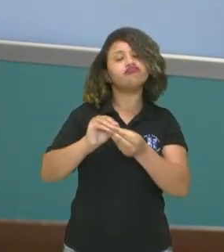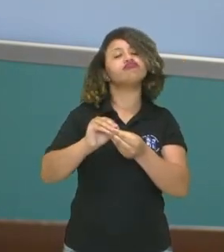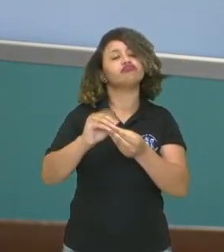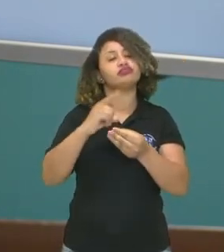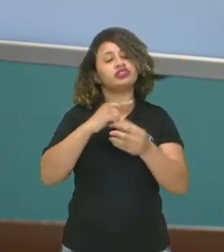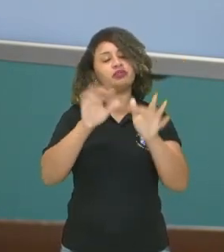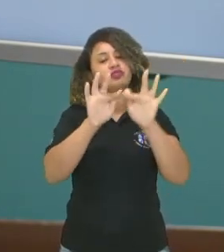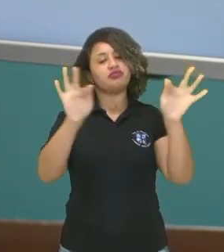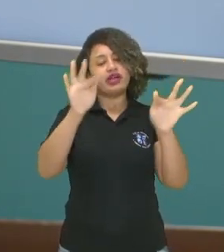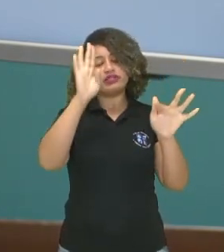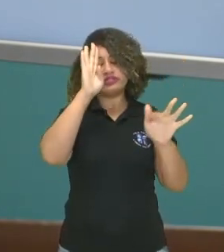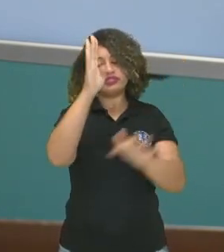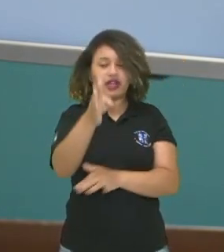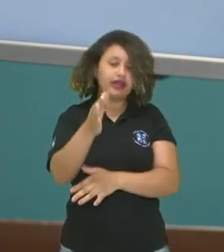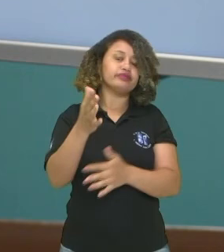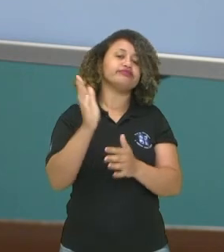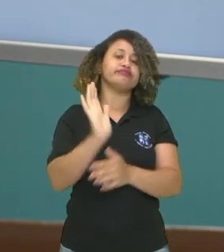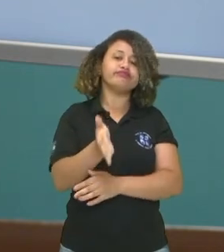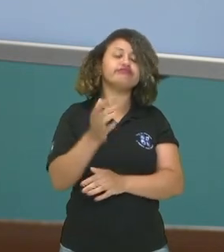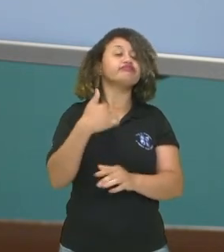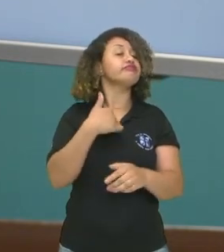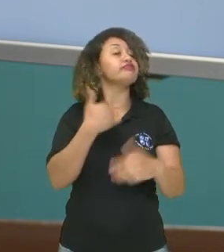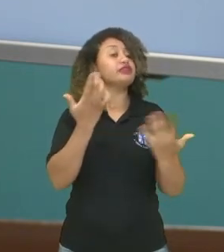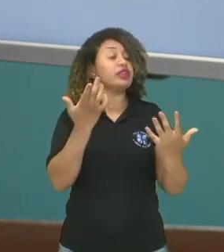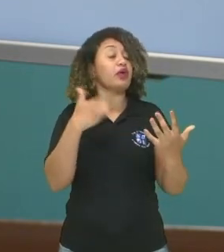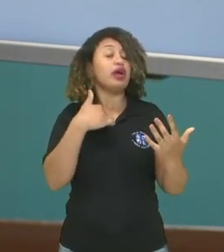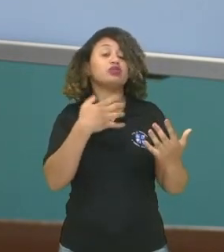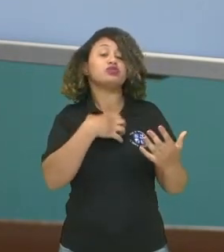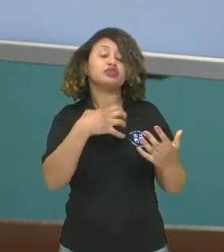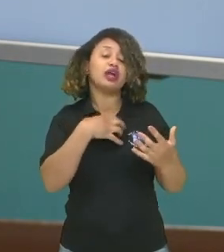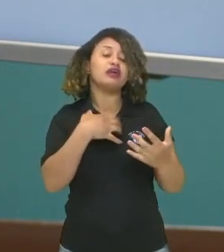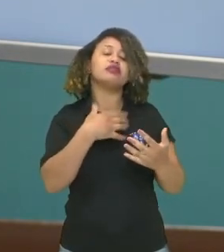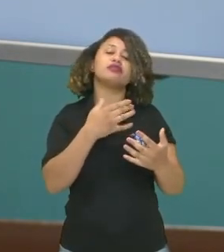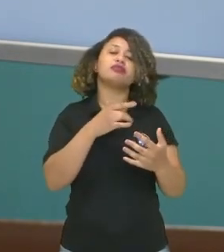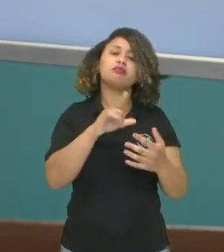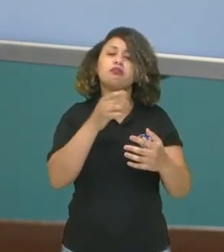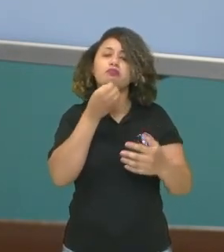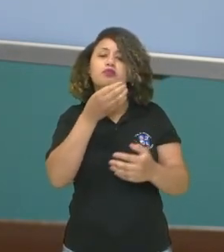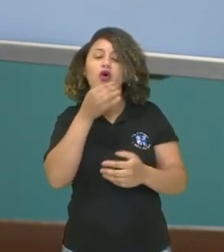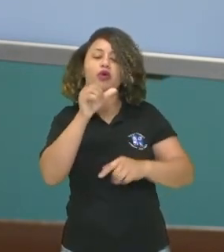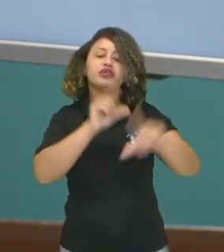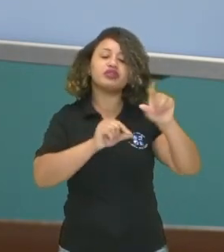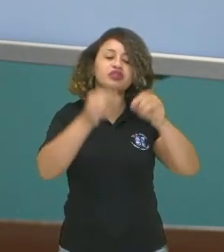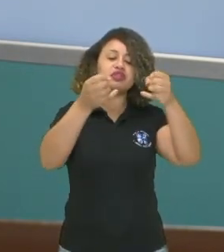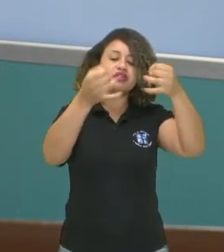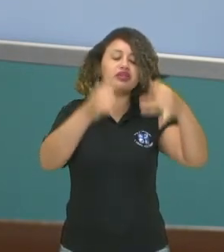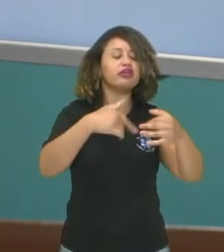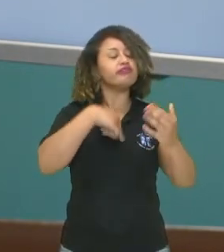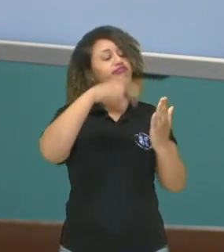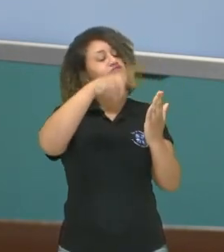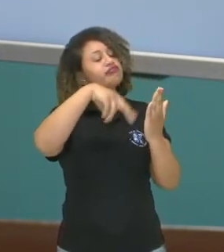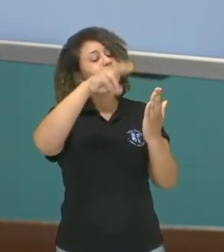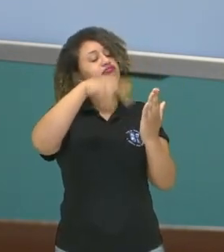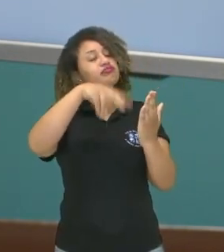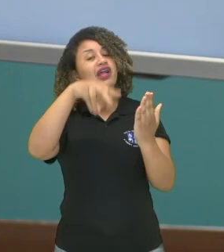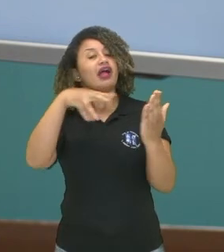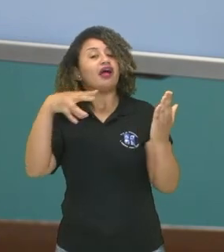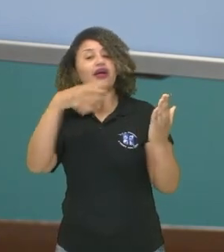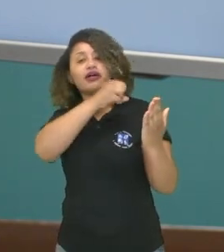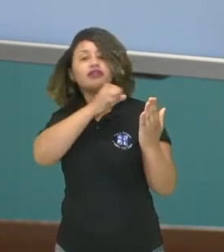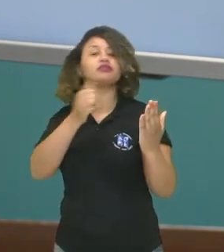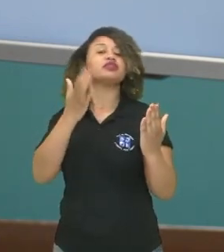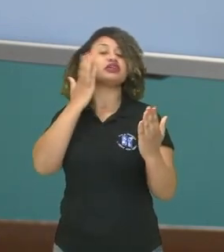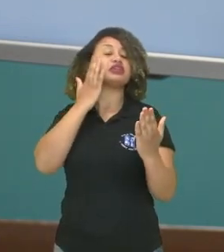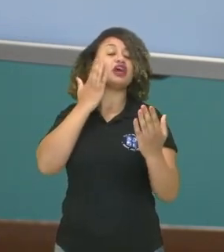frases objetivas. Então isso é uma ótima opção, porque o leitor faz uma leitura rápida e sabe